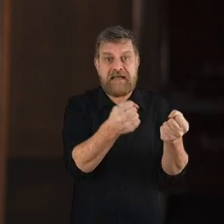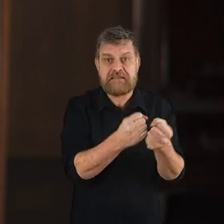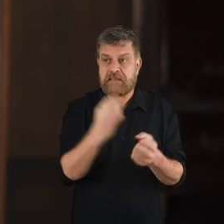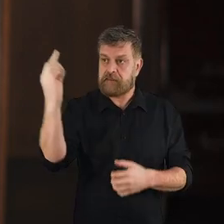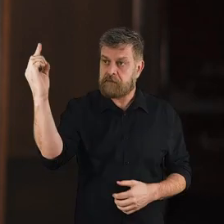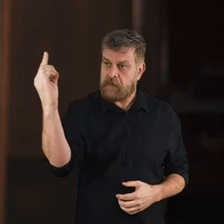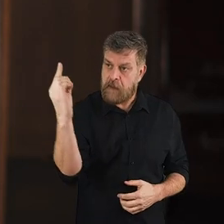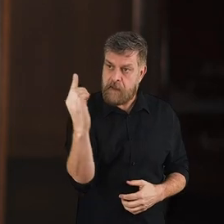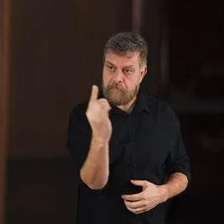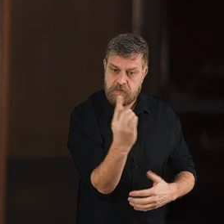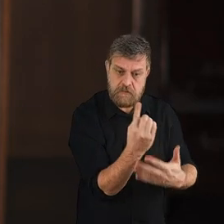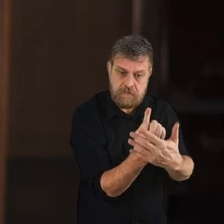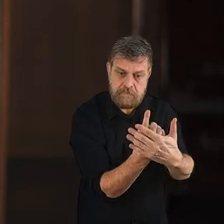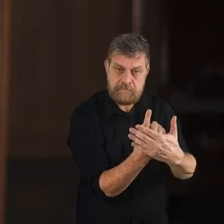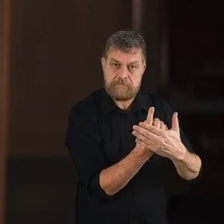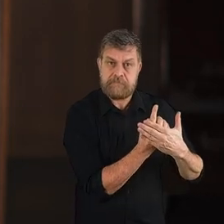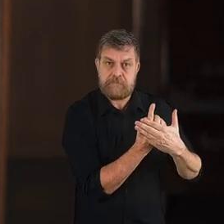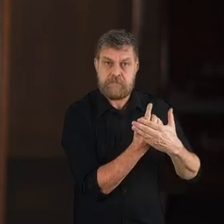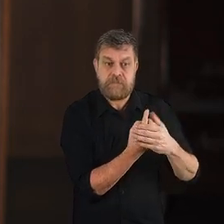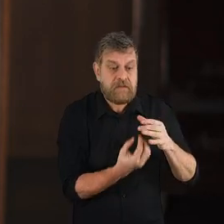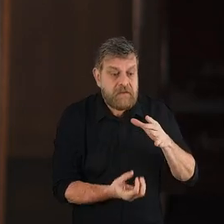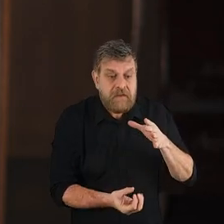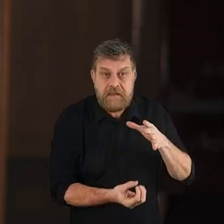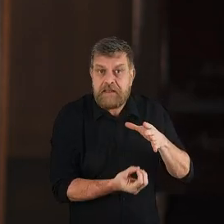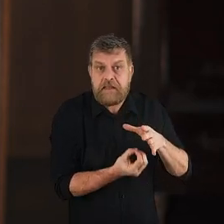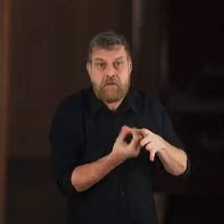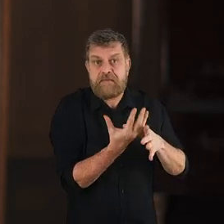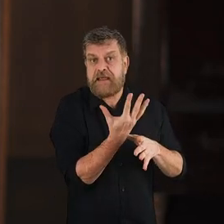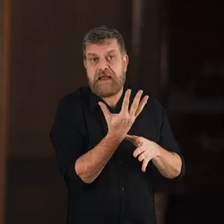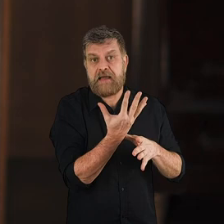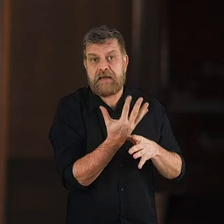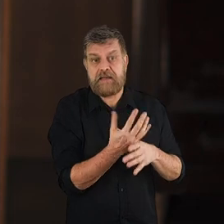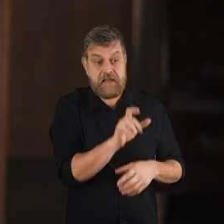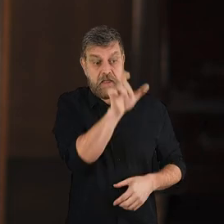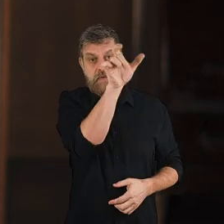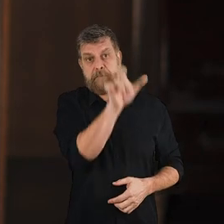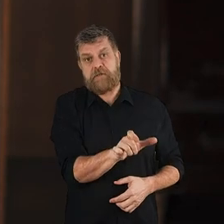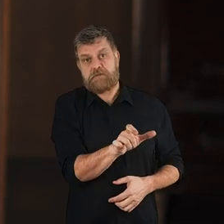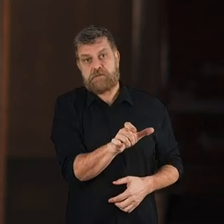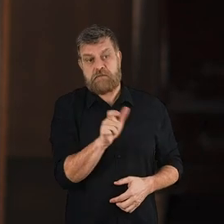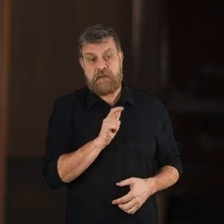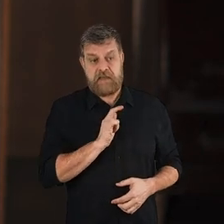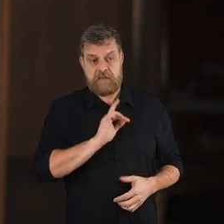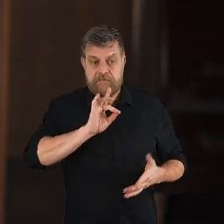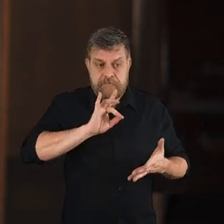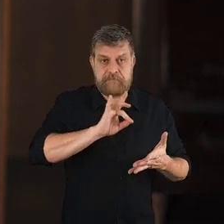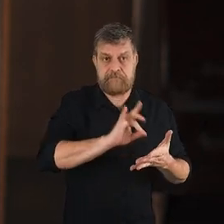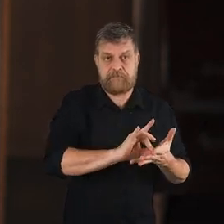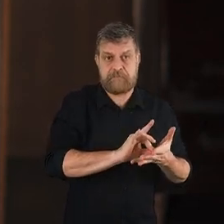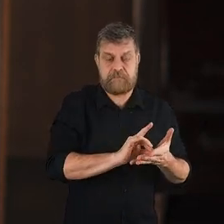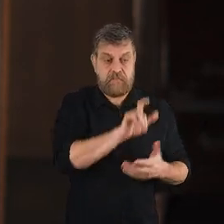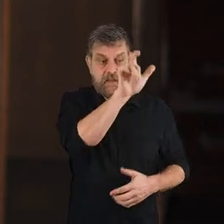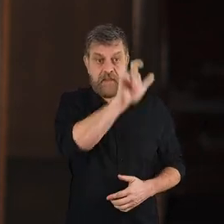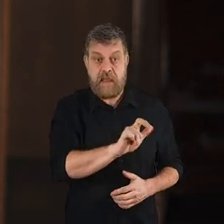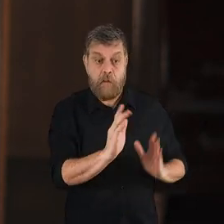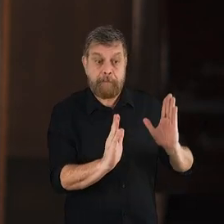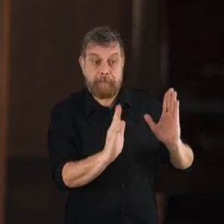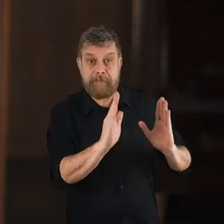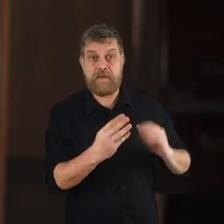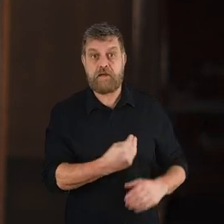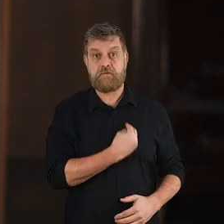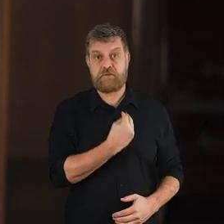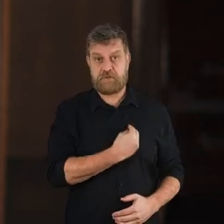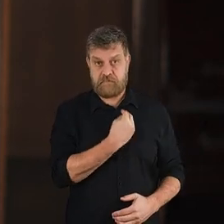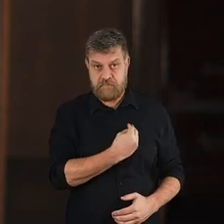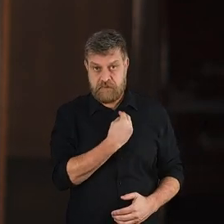refugiado, ele não está criando o refugiado, ele está reconhecendo o estado daquela